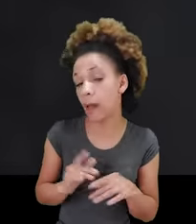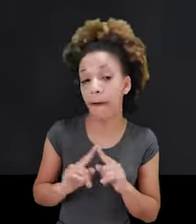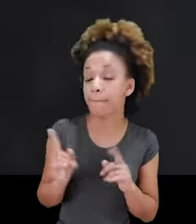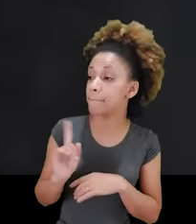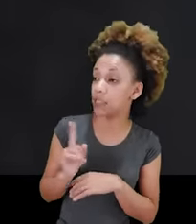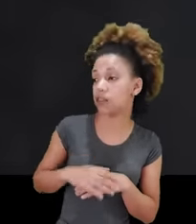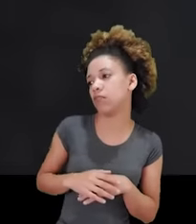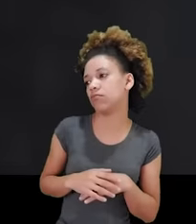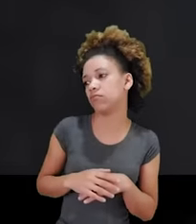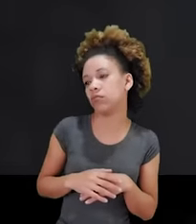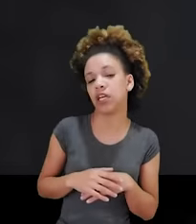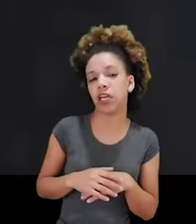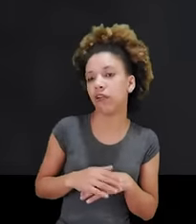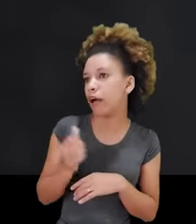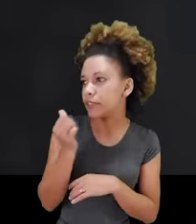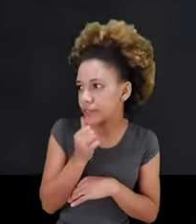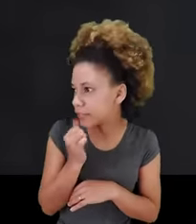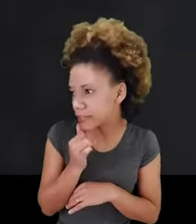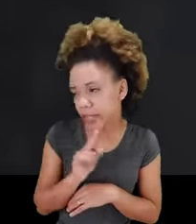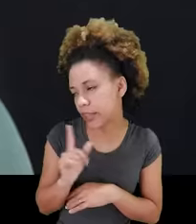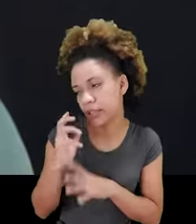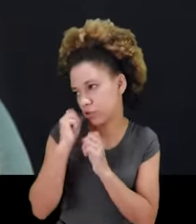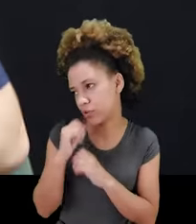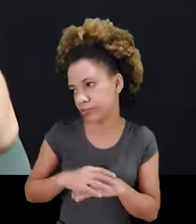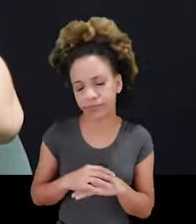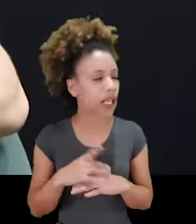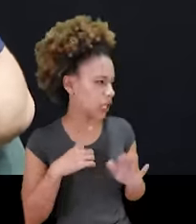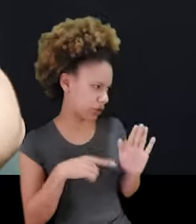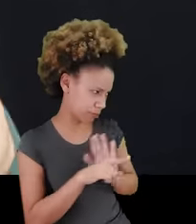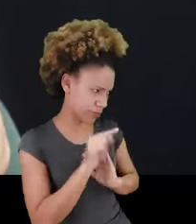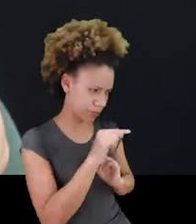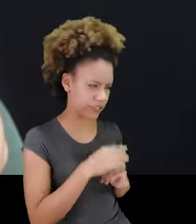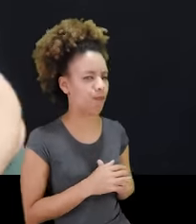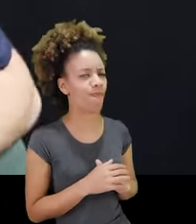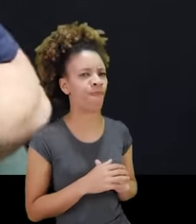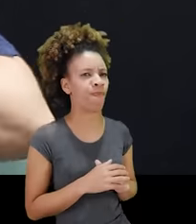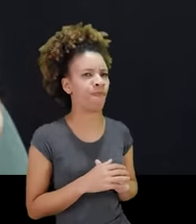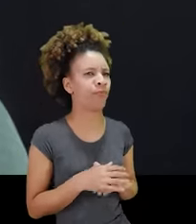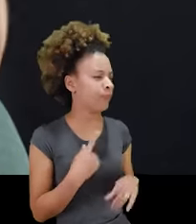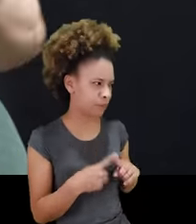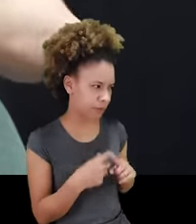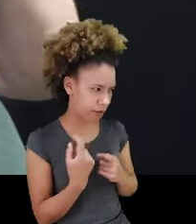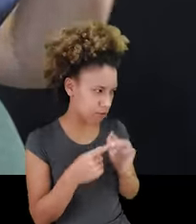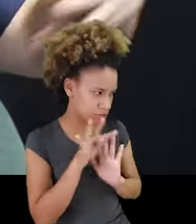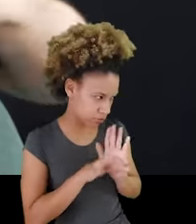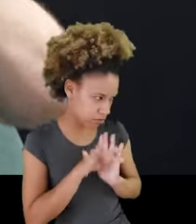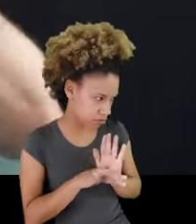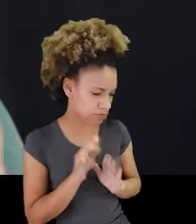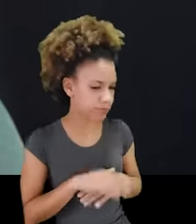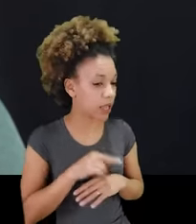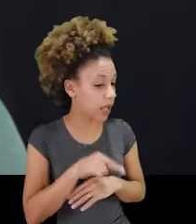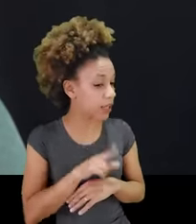não, o Alentejano aqui não dorme a sesta. Não dá, não, não, não dá para dormir. Eu tenho uma pergunta para você, cara, que eu fiz alguns textos aqui